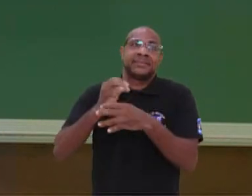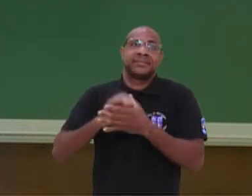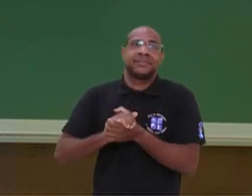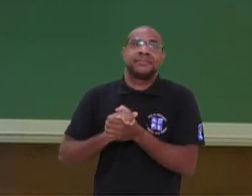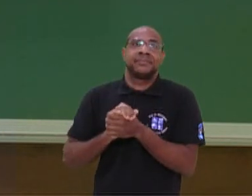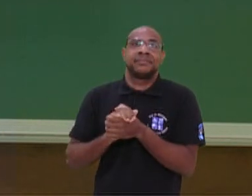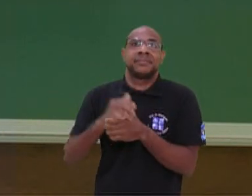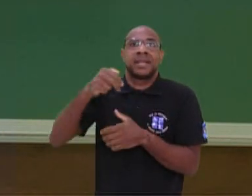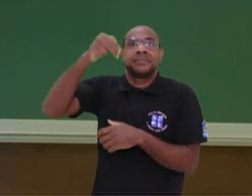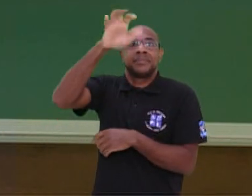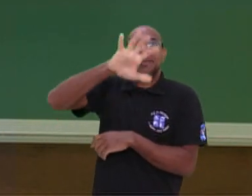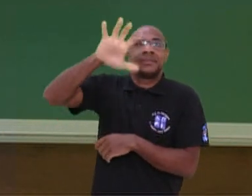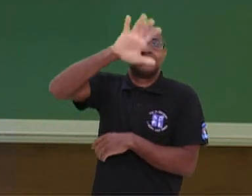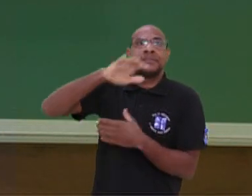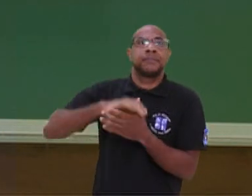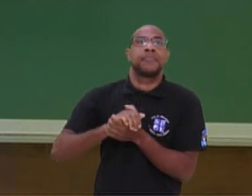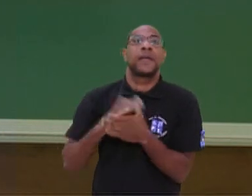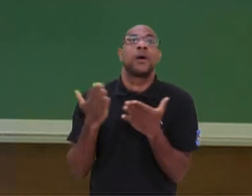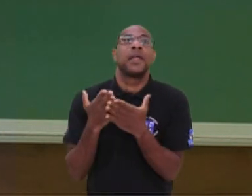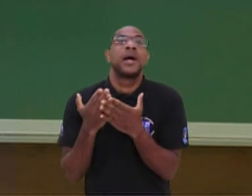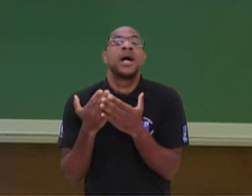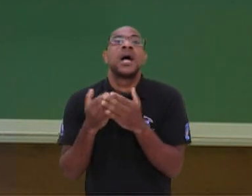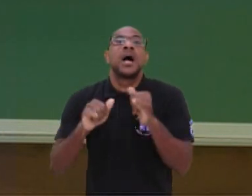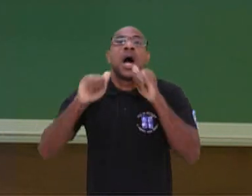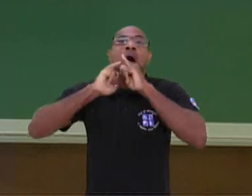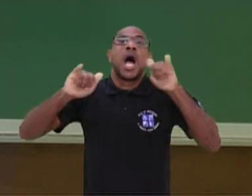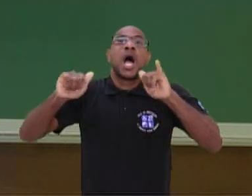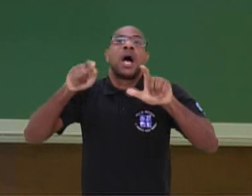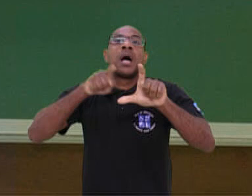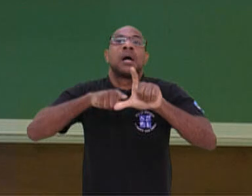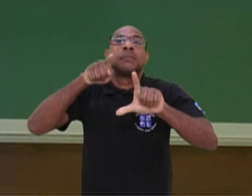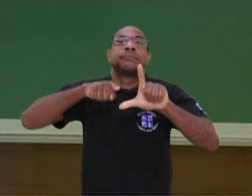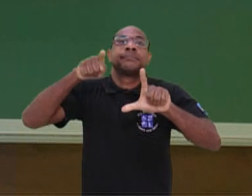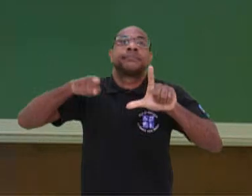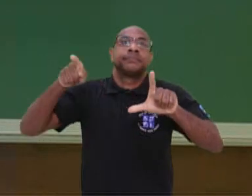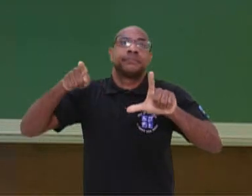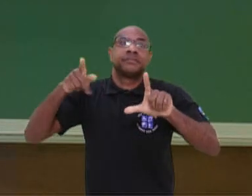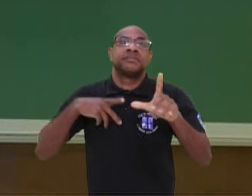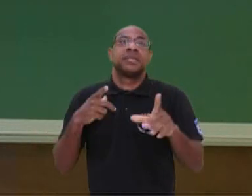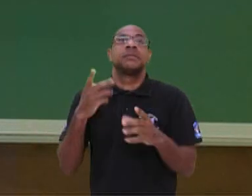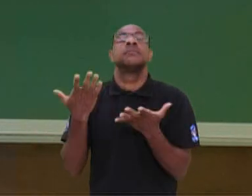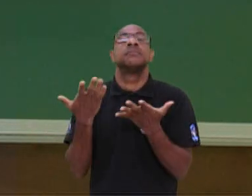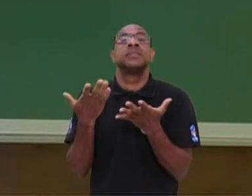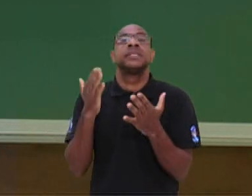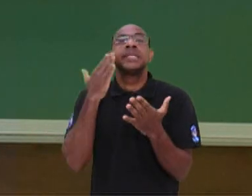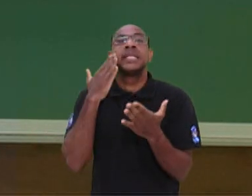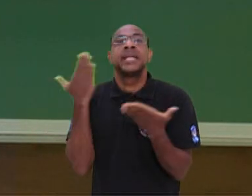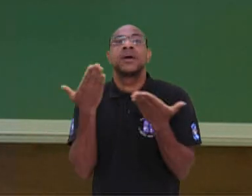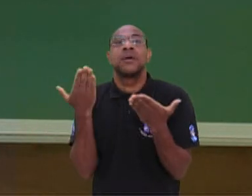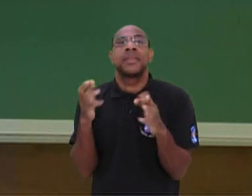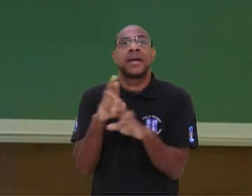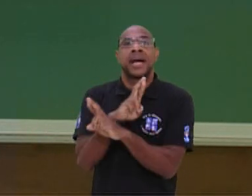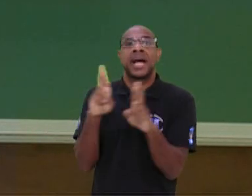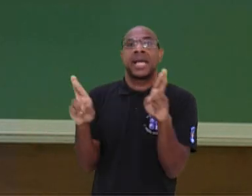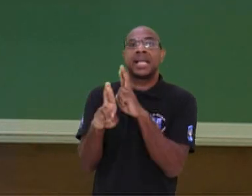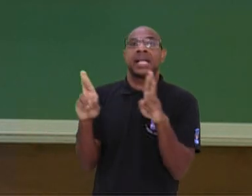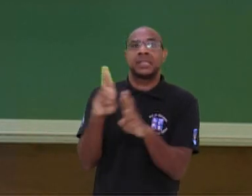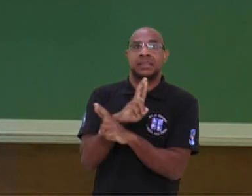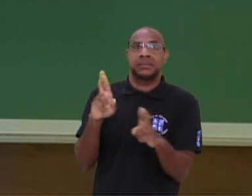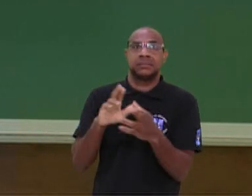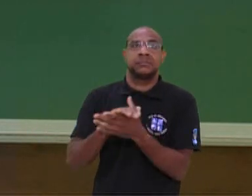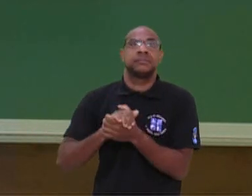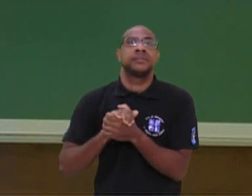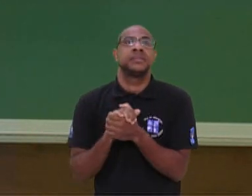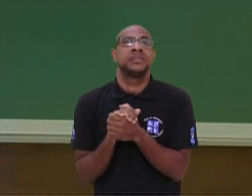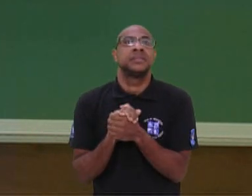Infográfico. Agora sim, a gente vai refinar um pouco mais e entender essa relação estreita que há entre o infográfico e o